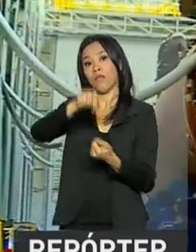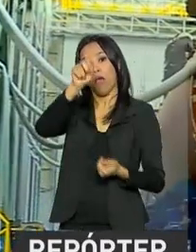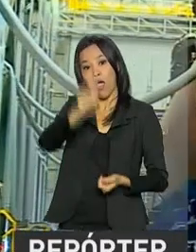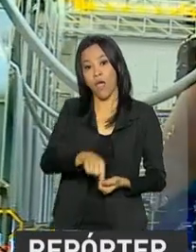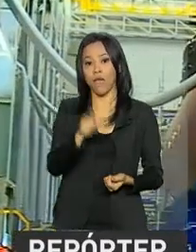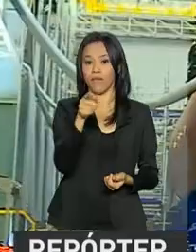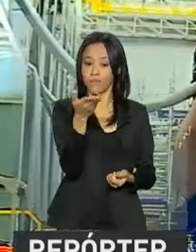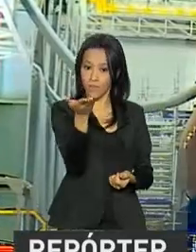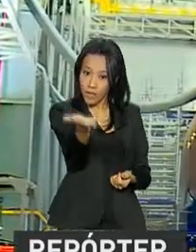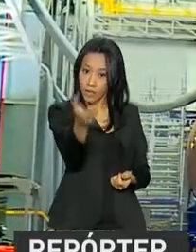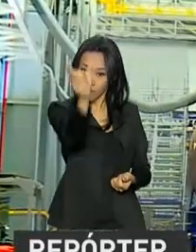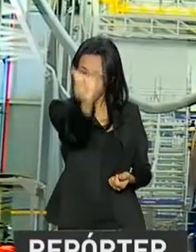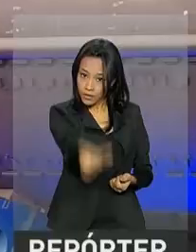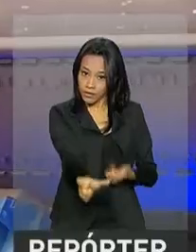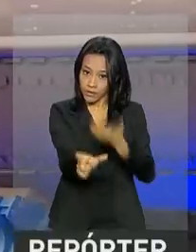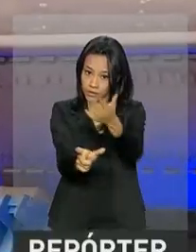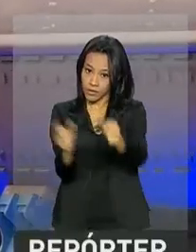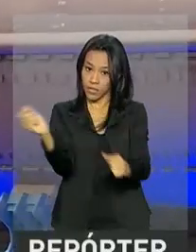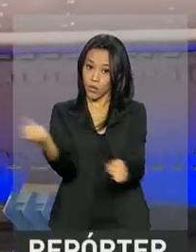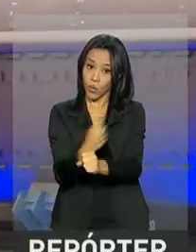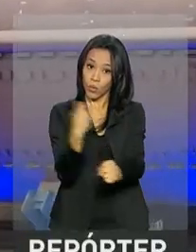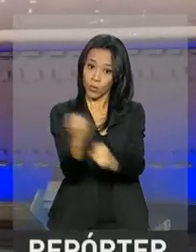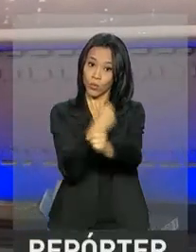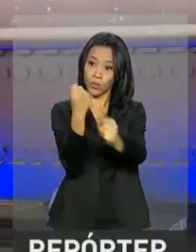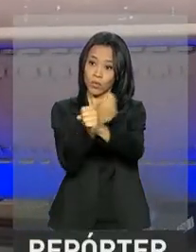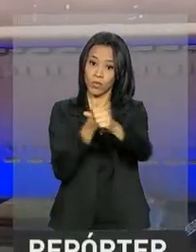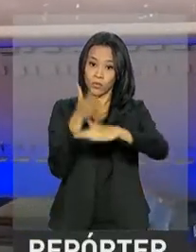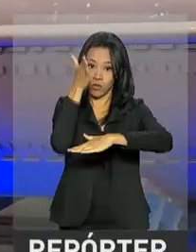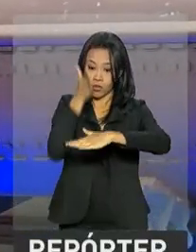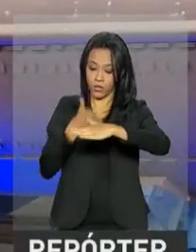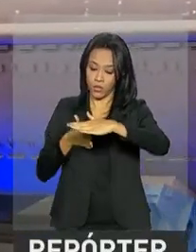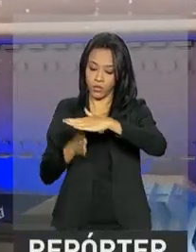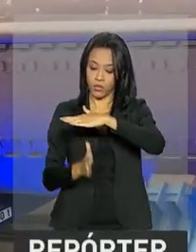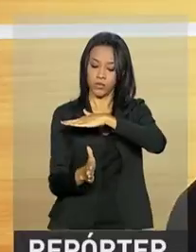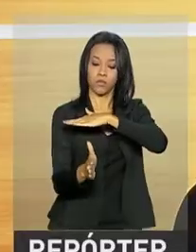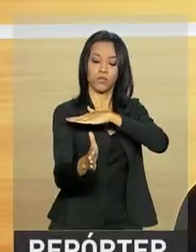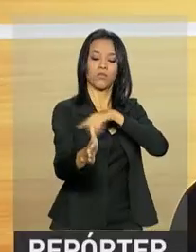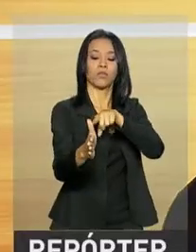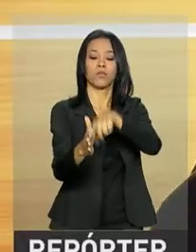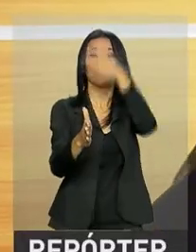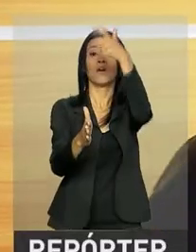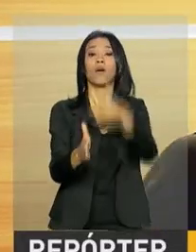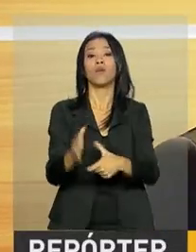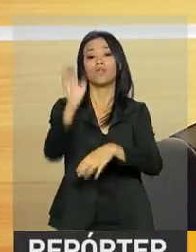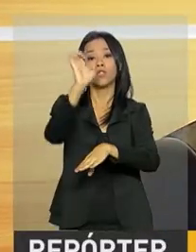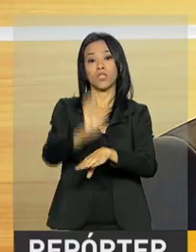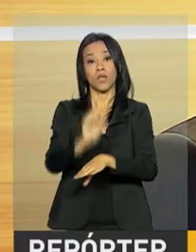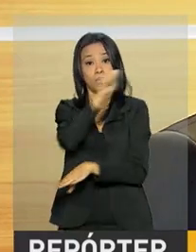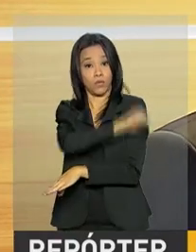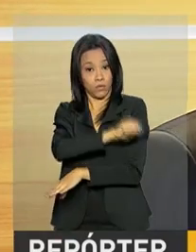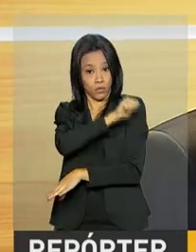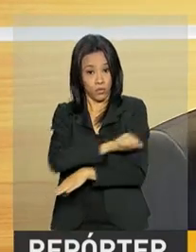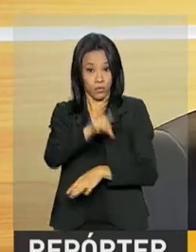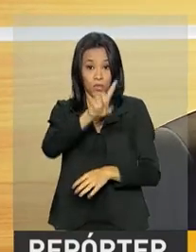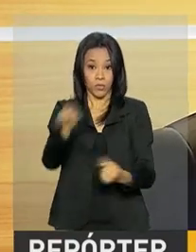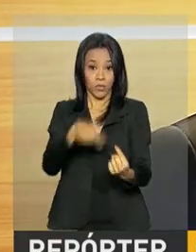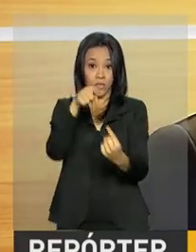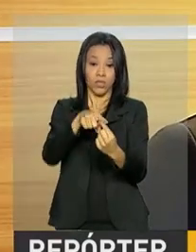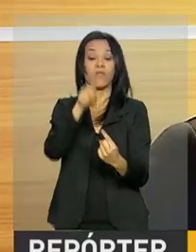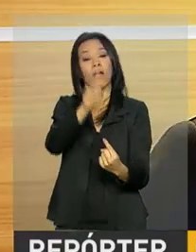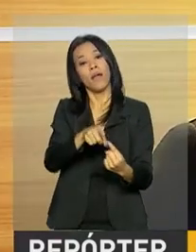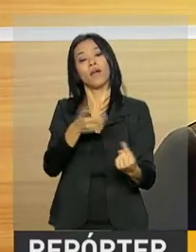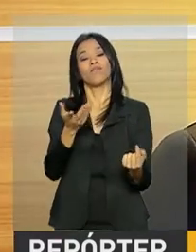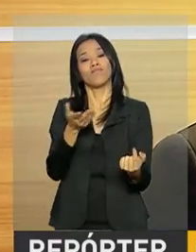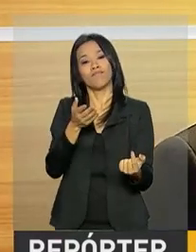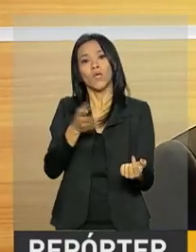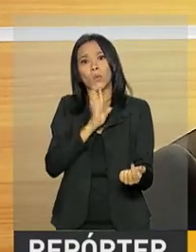estaleiro de fabricação de submarinos no o corpo de carro ali no rio de janeiro o desafio é gerar conhecimento e